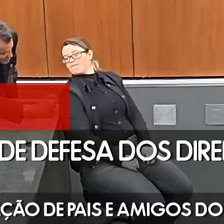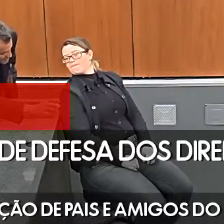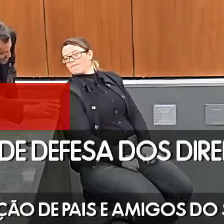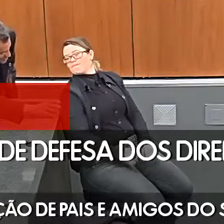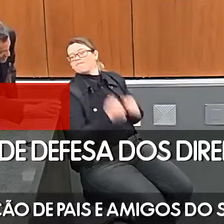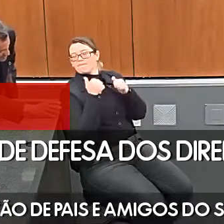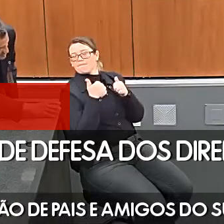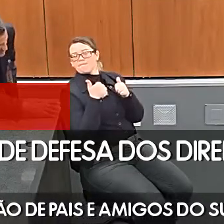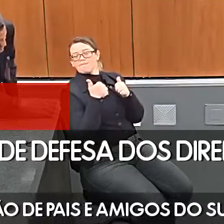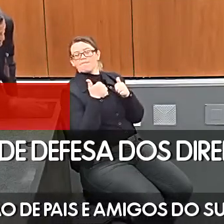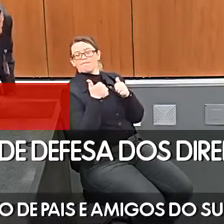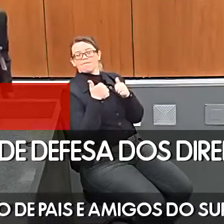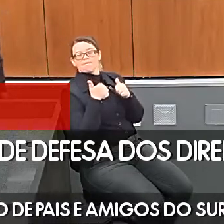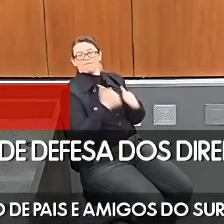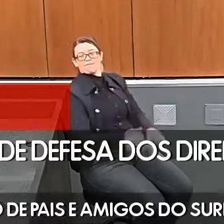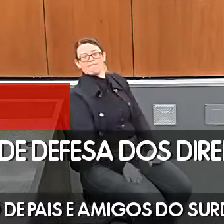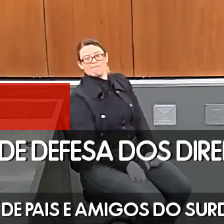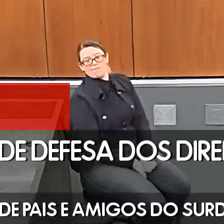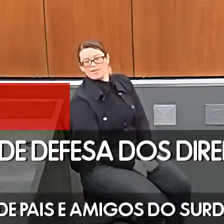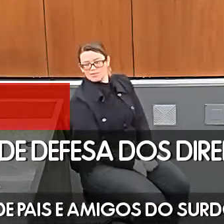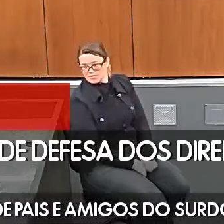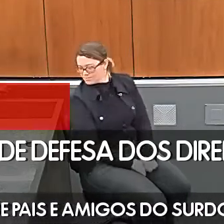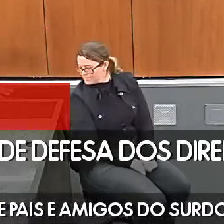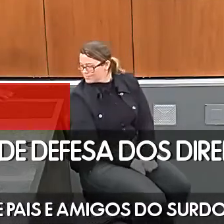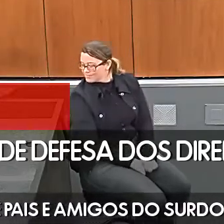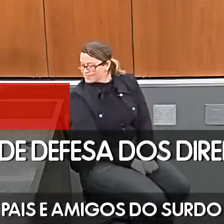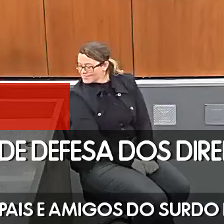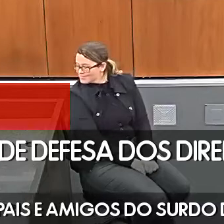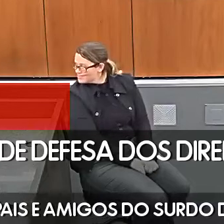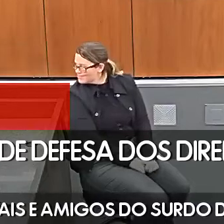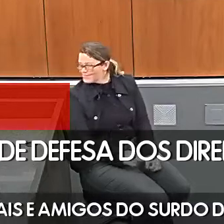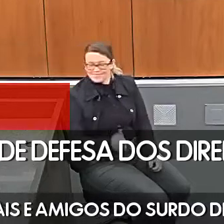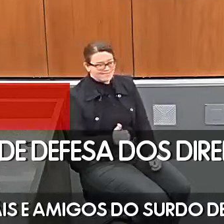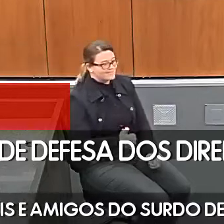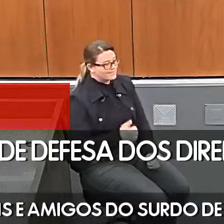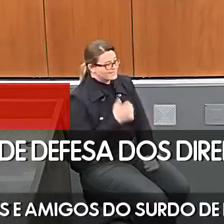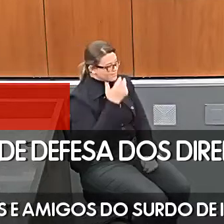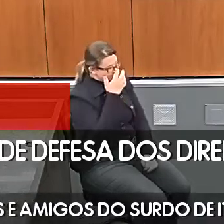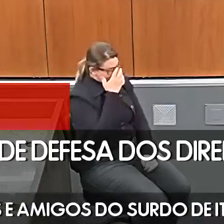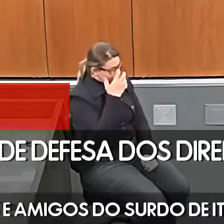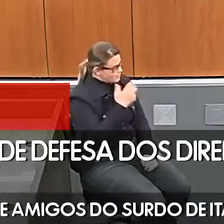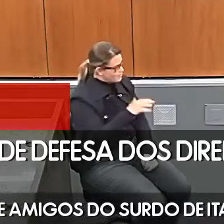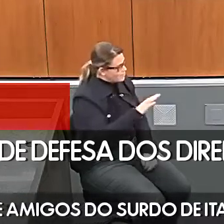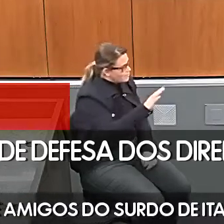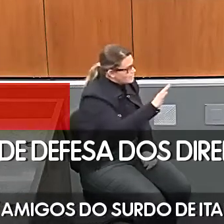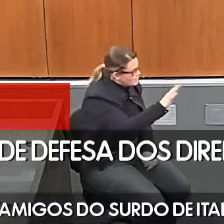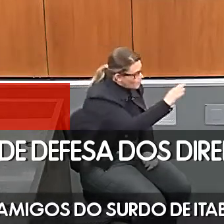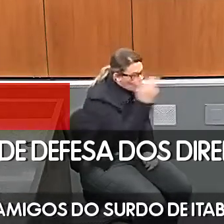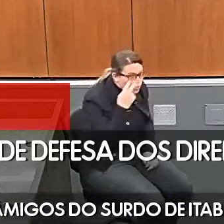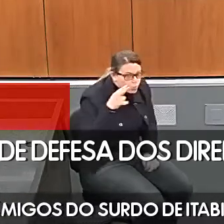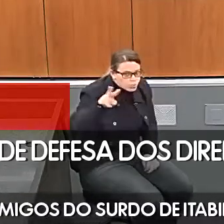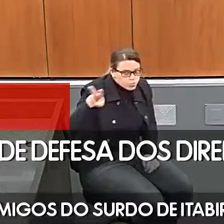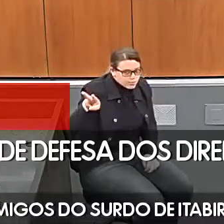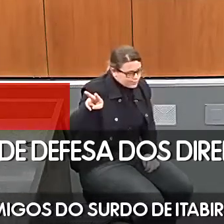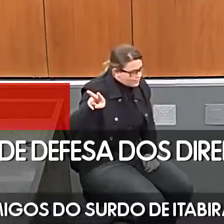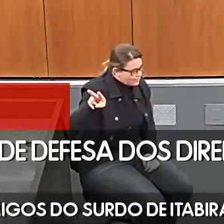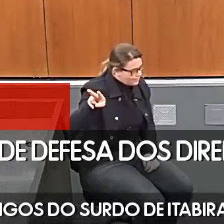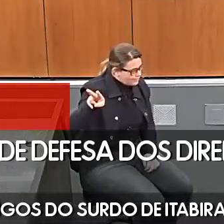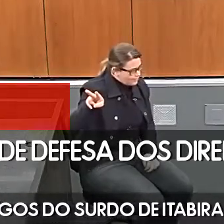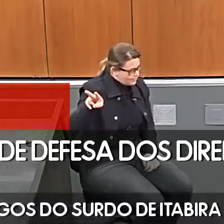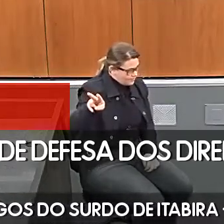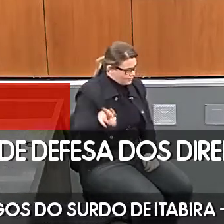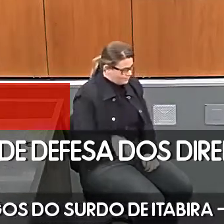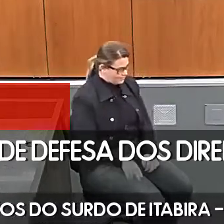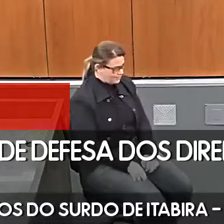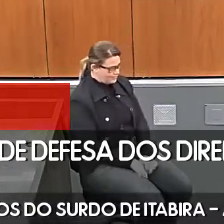558/2015, que dispõe sobre a disponibilização de intérprete de línguas, Libras, para o candidato e condutor com deficiência